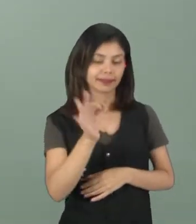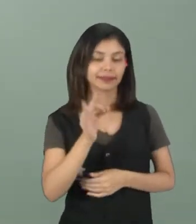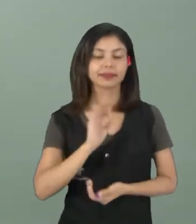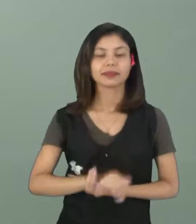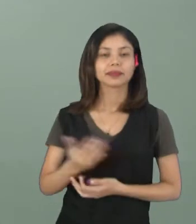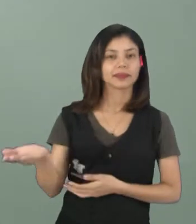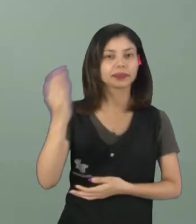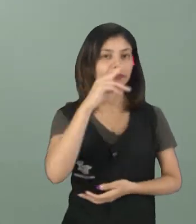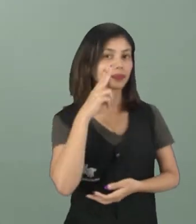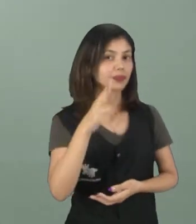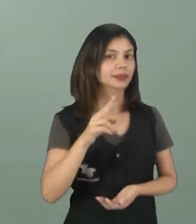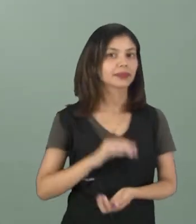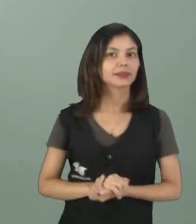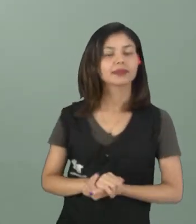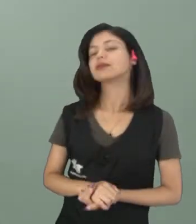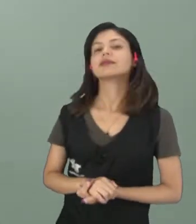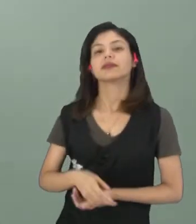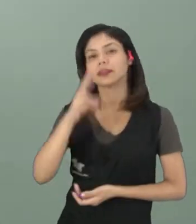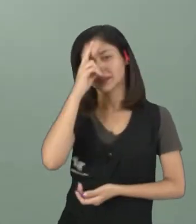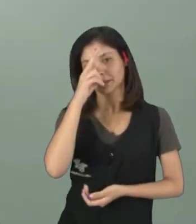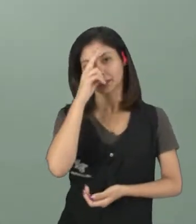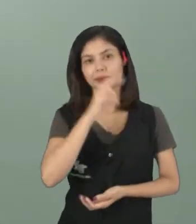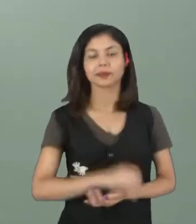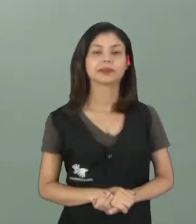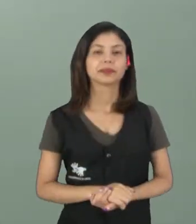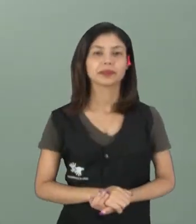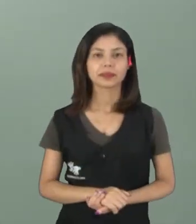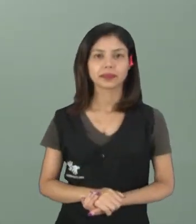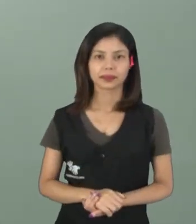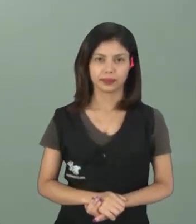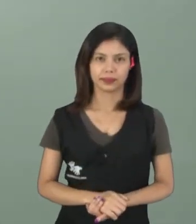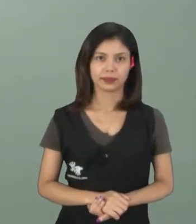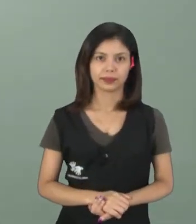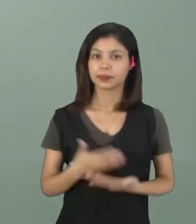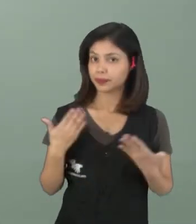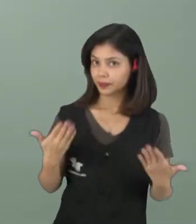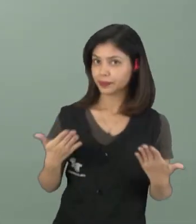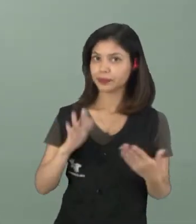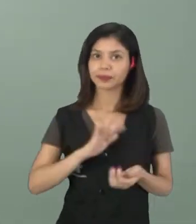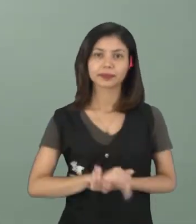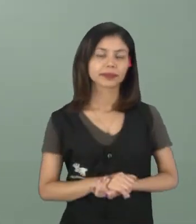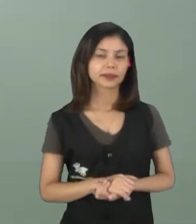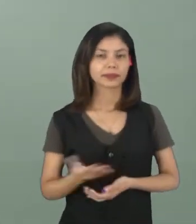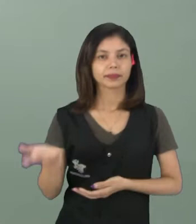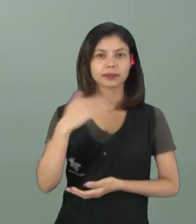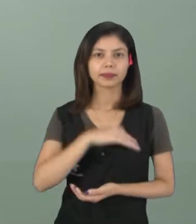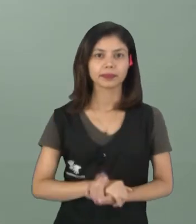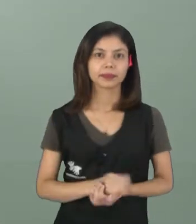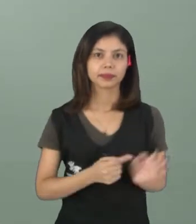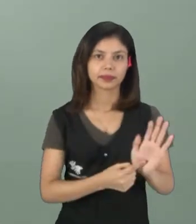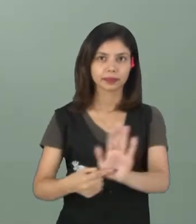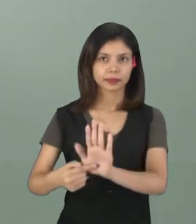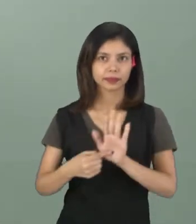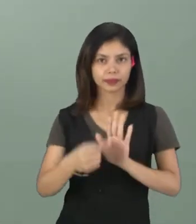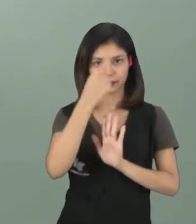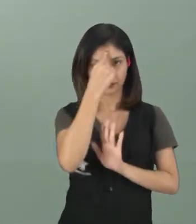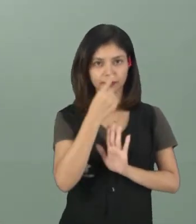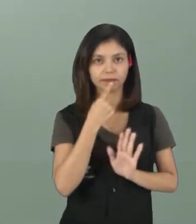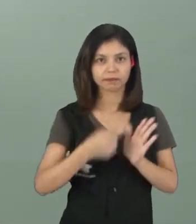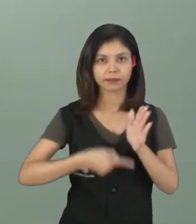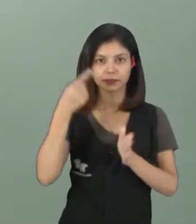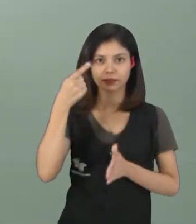comemorativa vamos ver se você vai se lembrar está preparado vamos lá vou mostrar a primeira